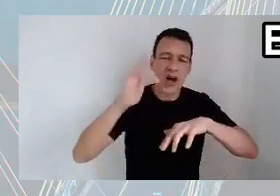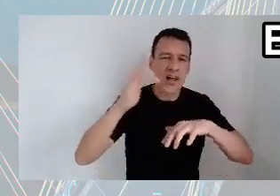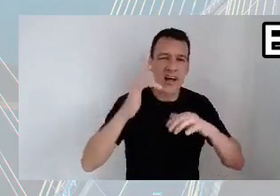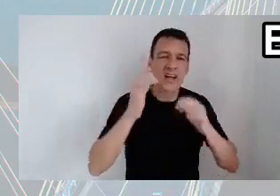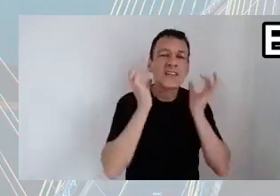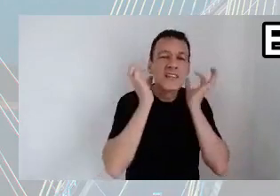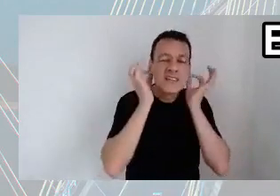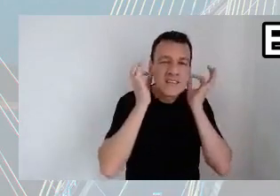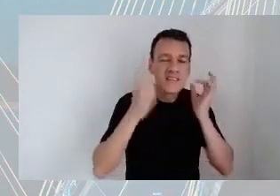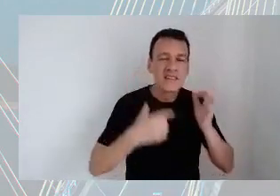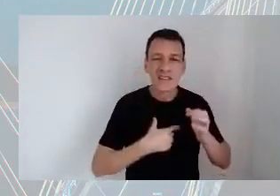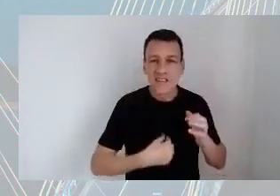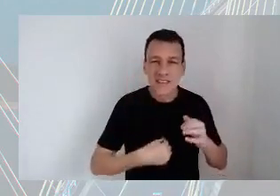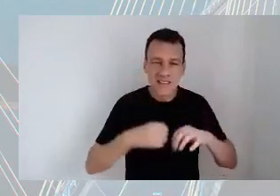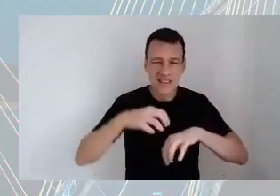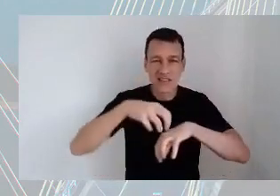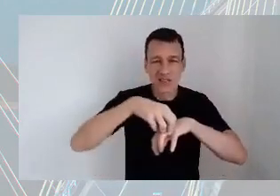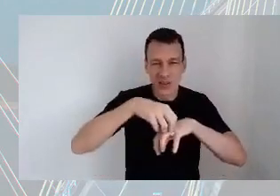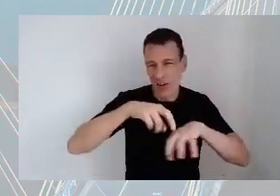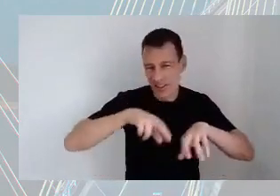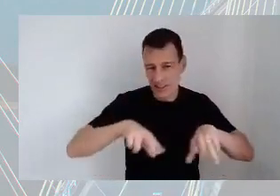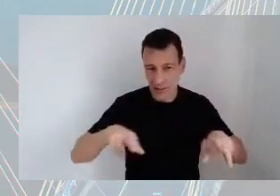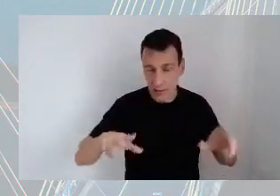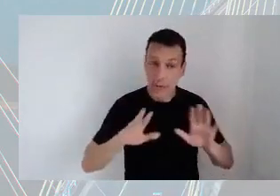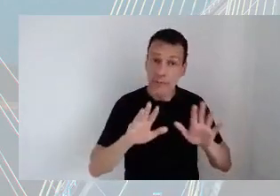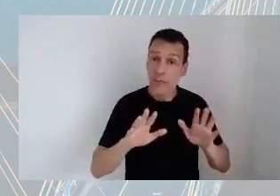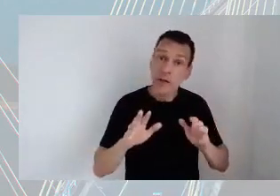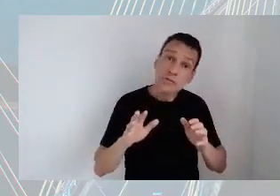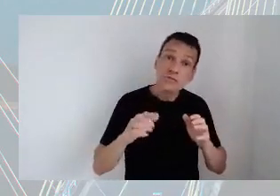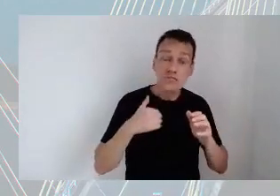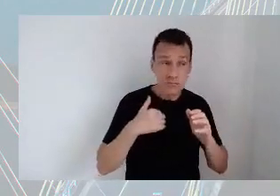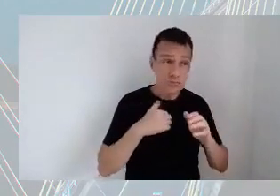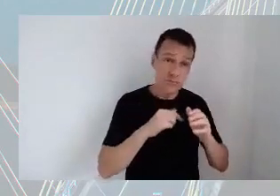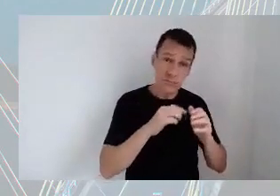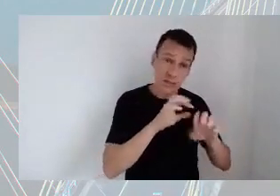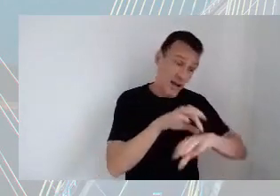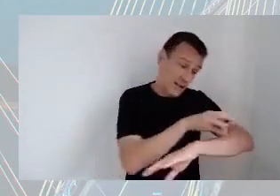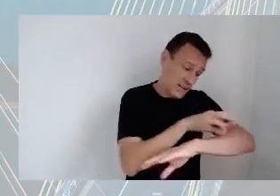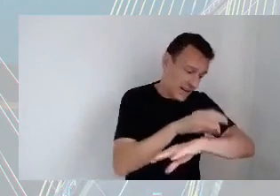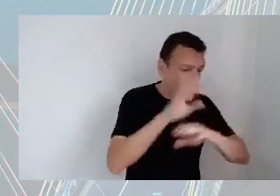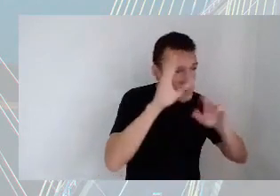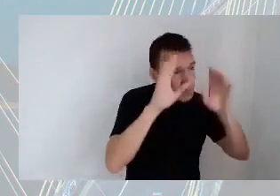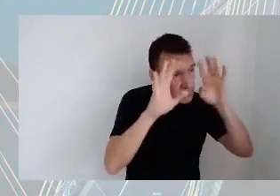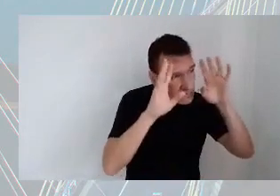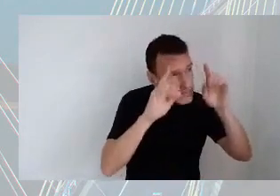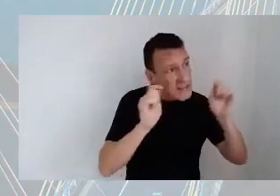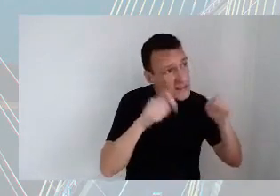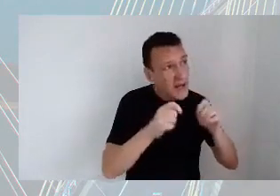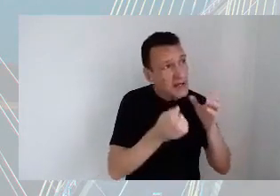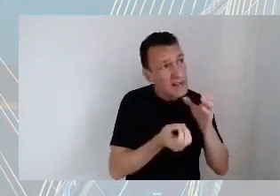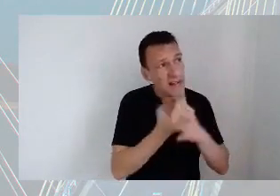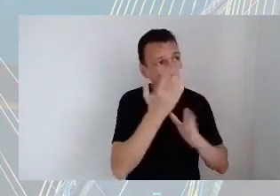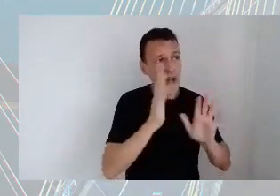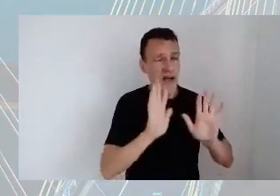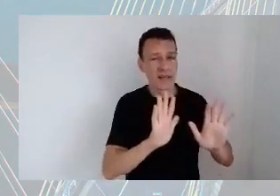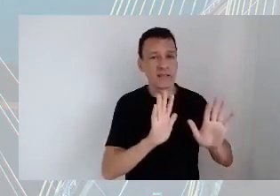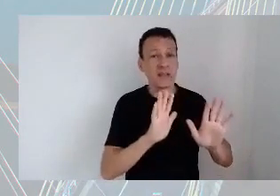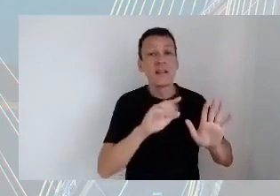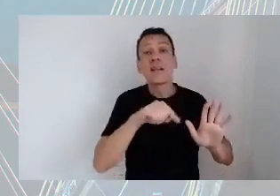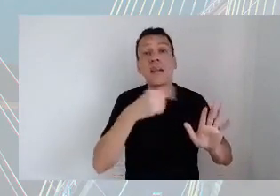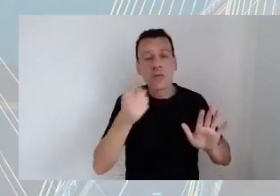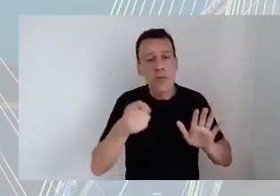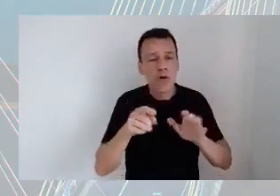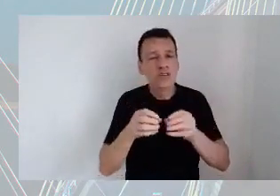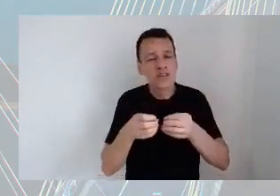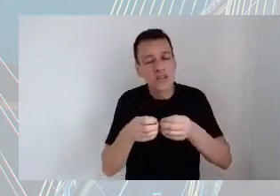uma arquitetura para isso. A partir disso, eu vou derivando, né? Nessa interação contínua também, que é outro elemento fundamental.